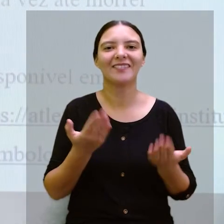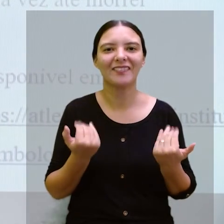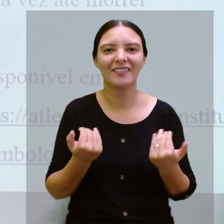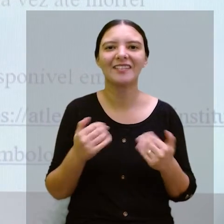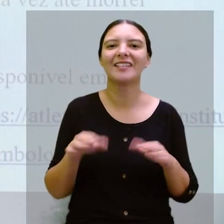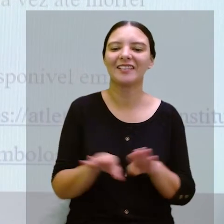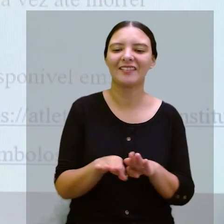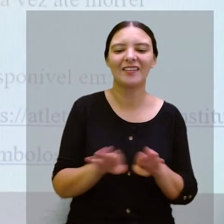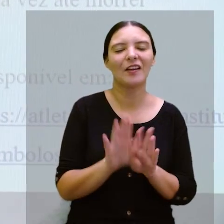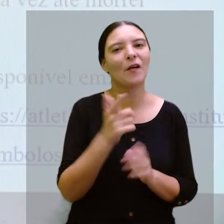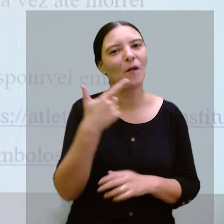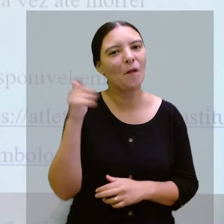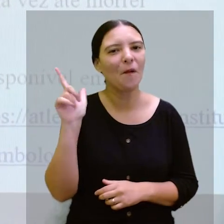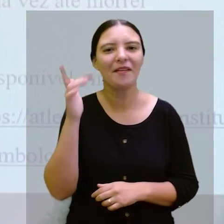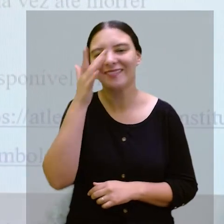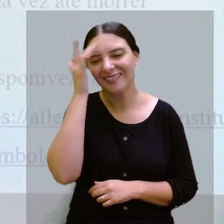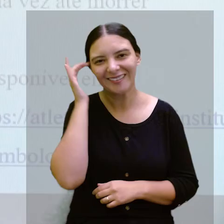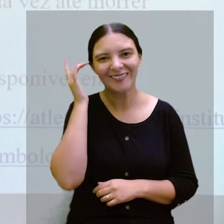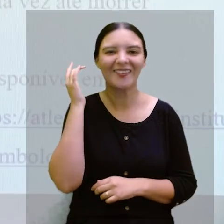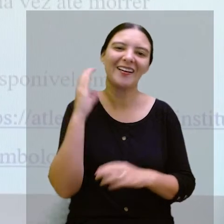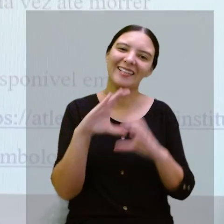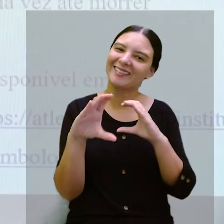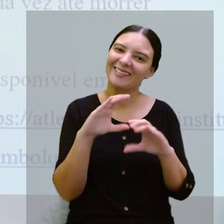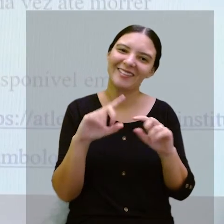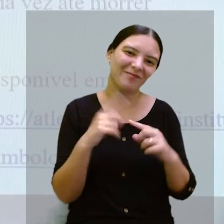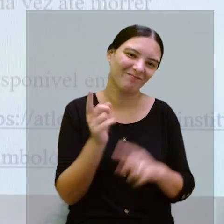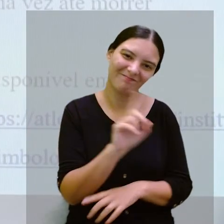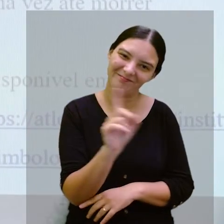do Tombense também queria cantar, mas não vai rolar.